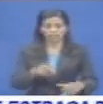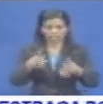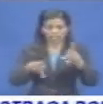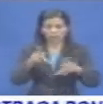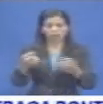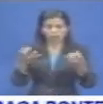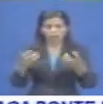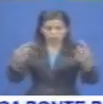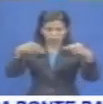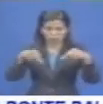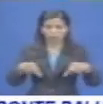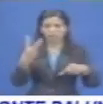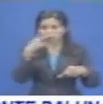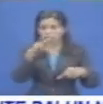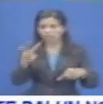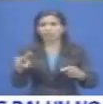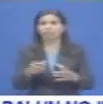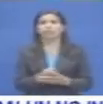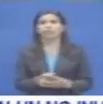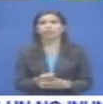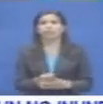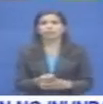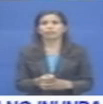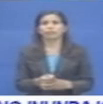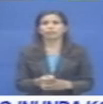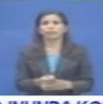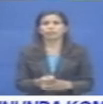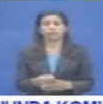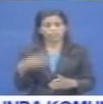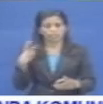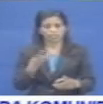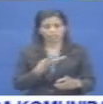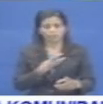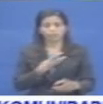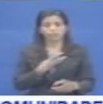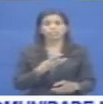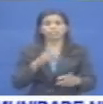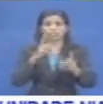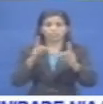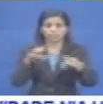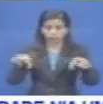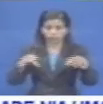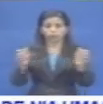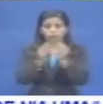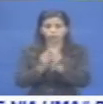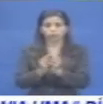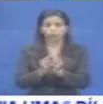access mai ne funda dok ami mai ne la ia dala ida ne nebe ami sei korrena ami ne dizi rasi ke halo tena